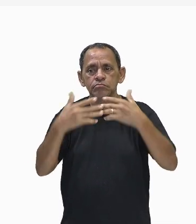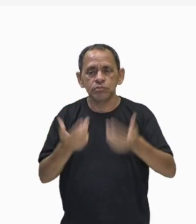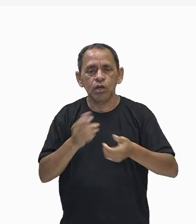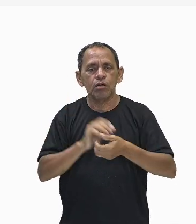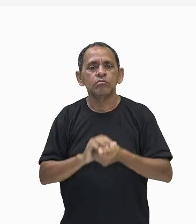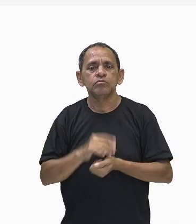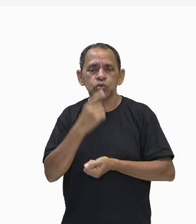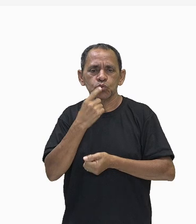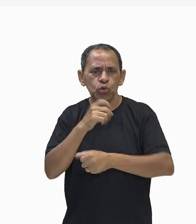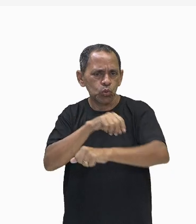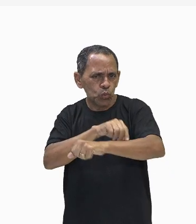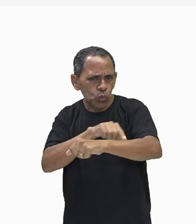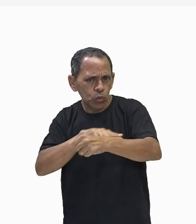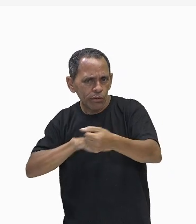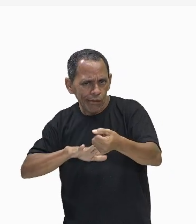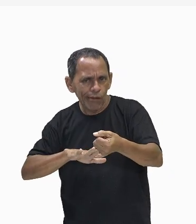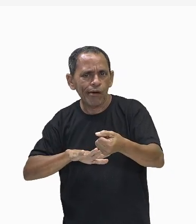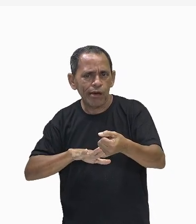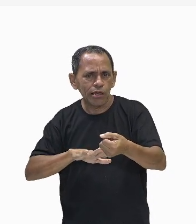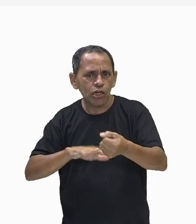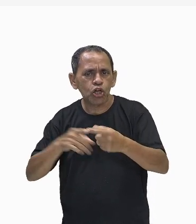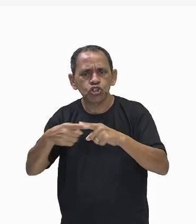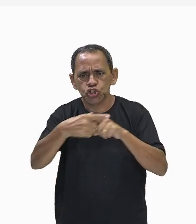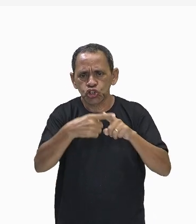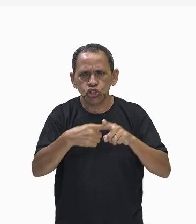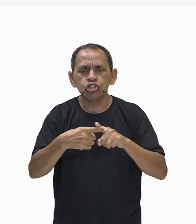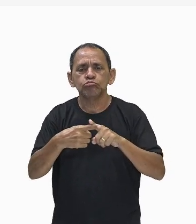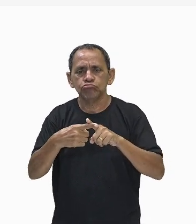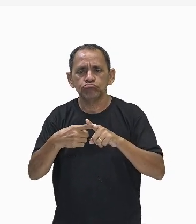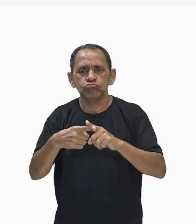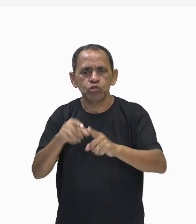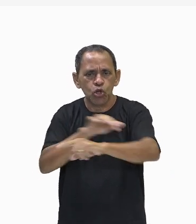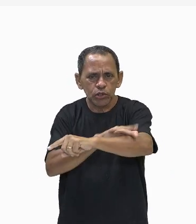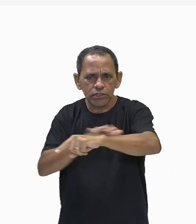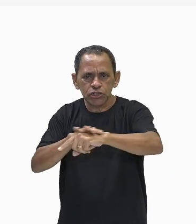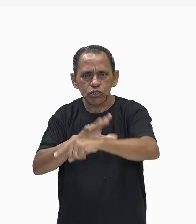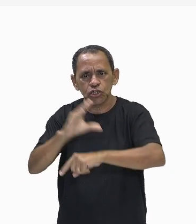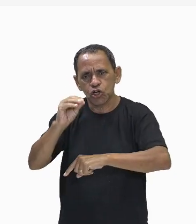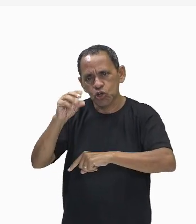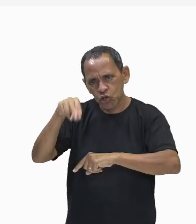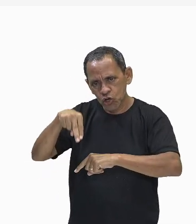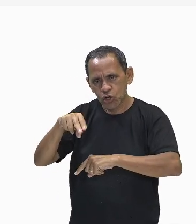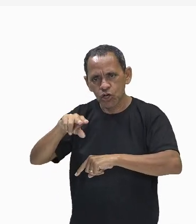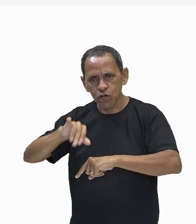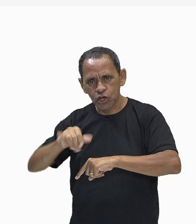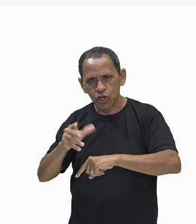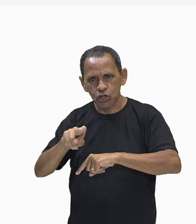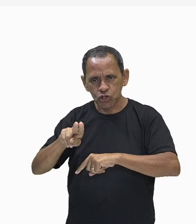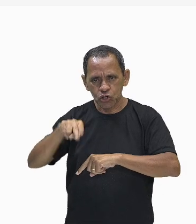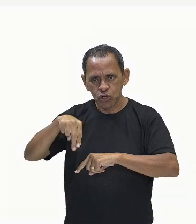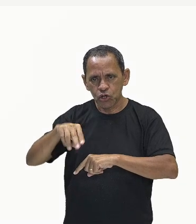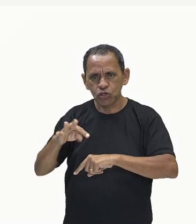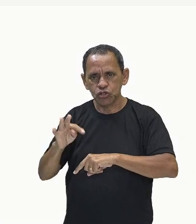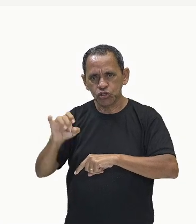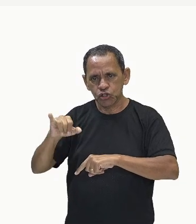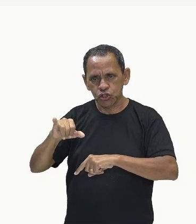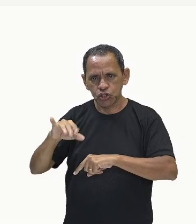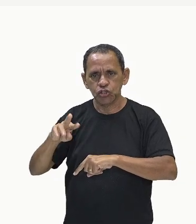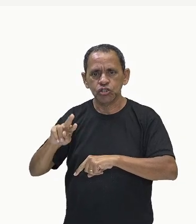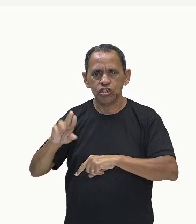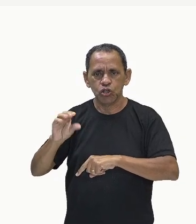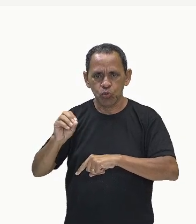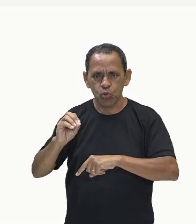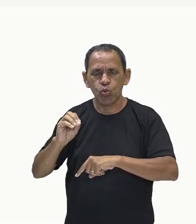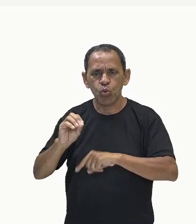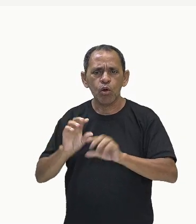é um tipo de tecido conjuntivo, tá? E esse tecido conjuntivo, ele é muito